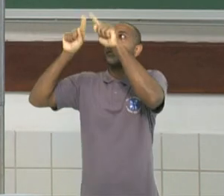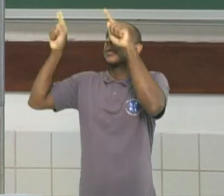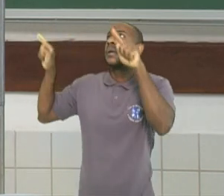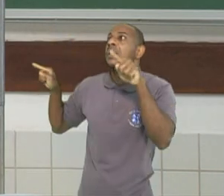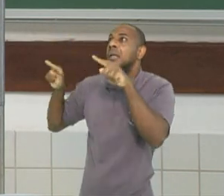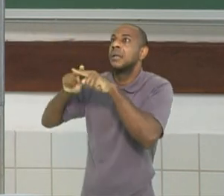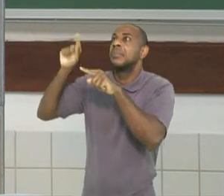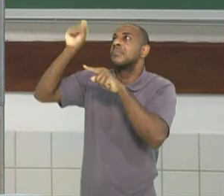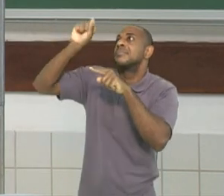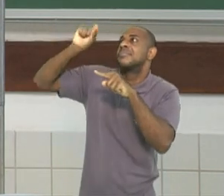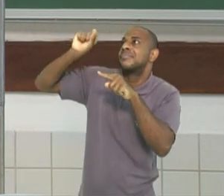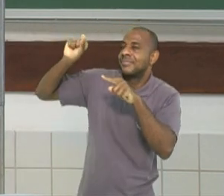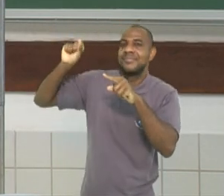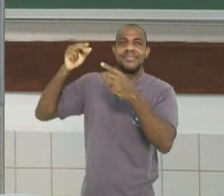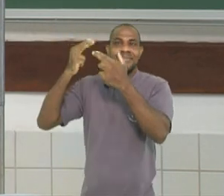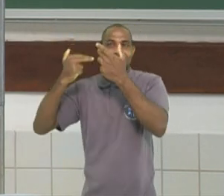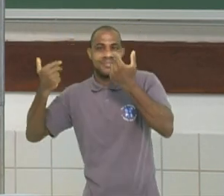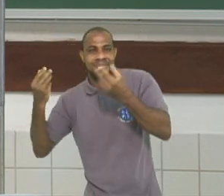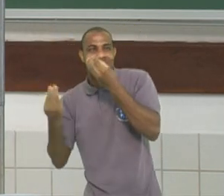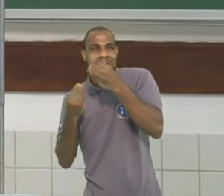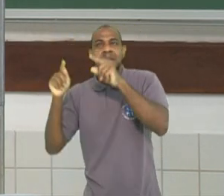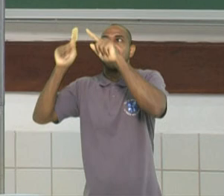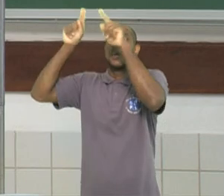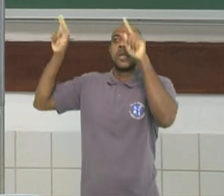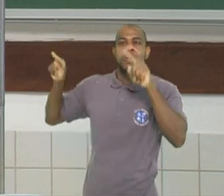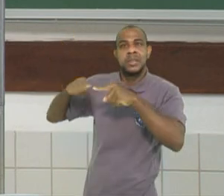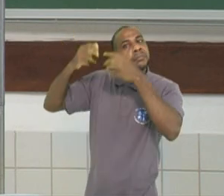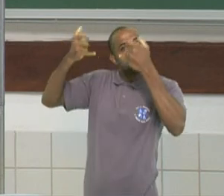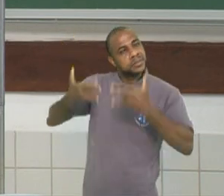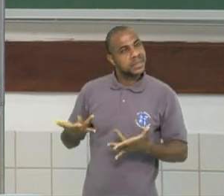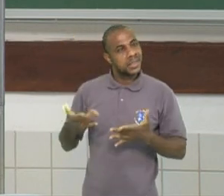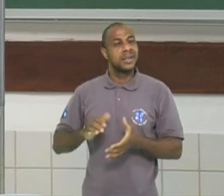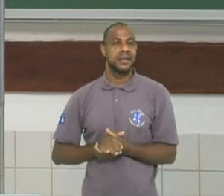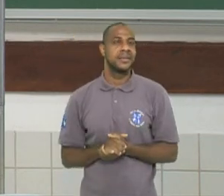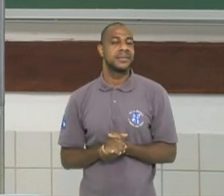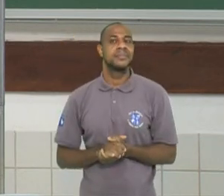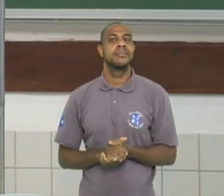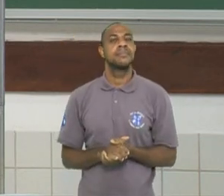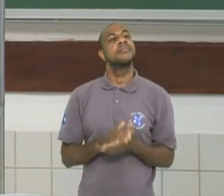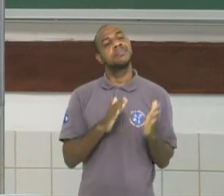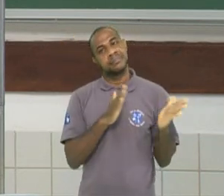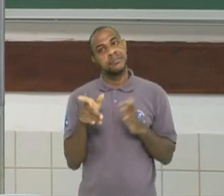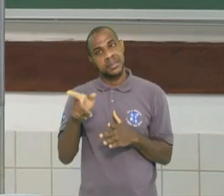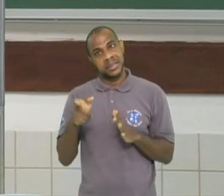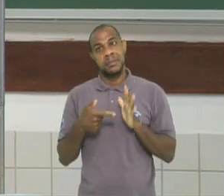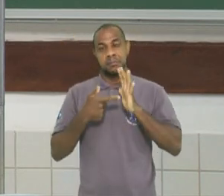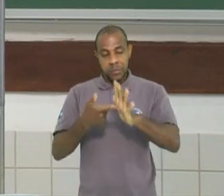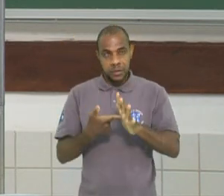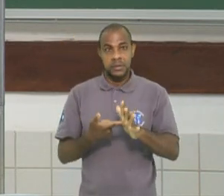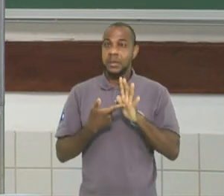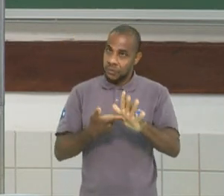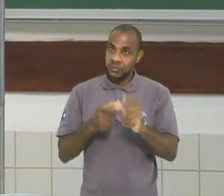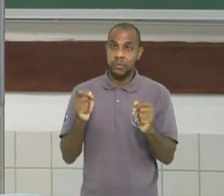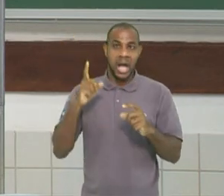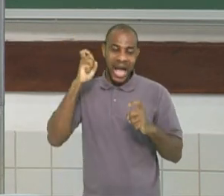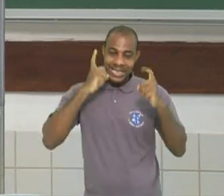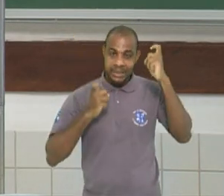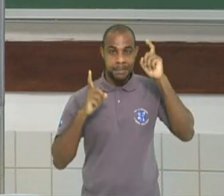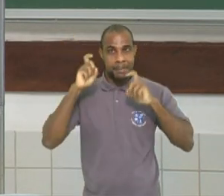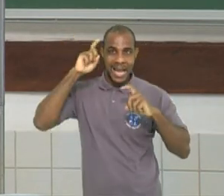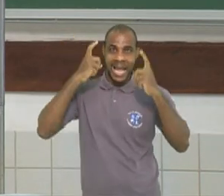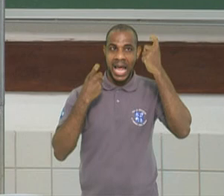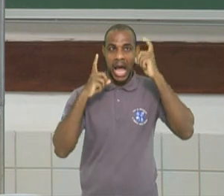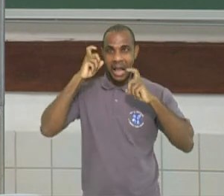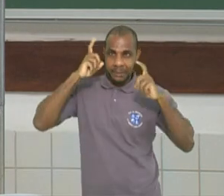coloca né uns risquinhos você pega e coloca um um balãozinho com pontas e assim por diante você tá reforçando a expressão